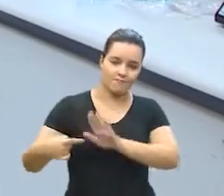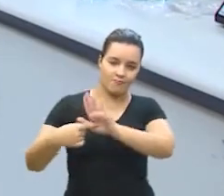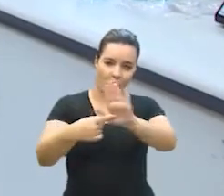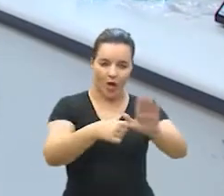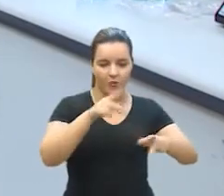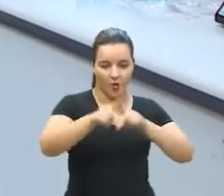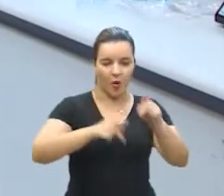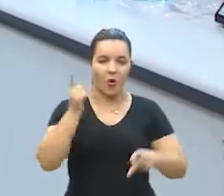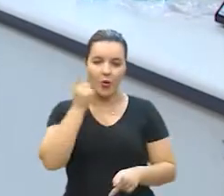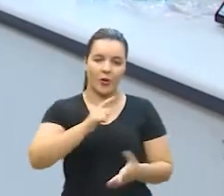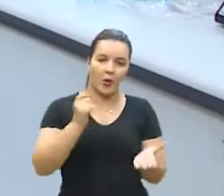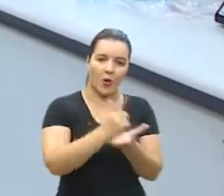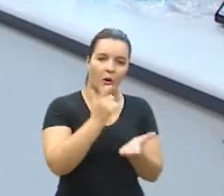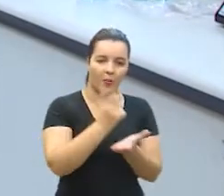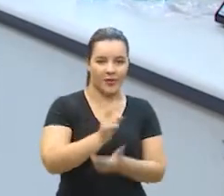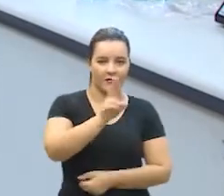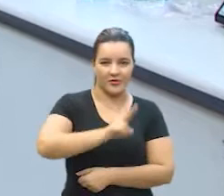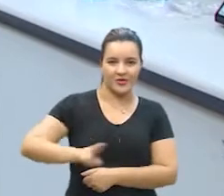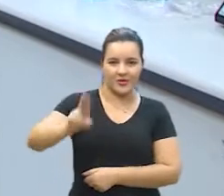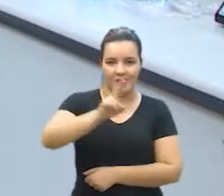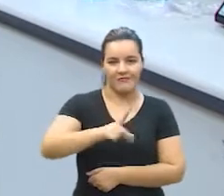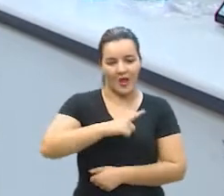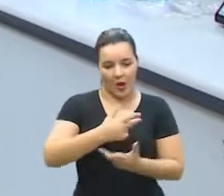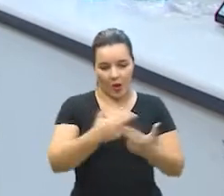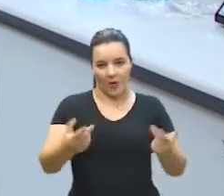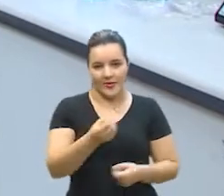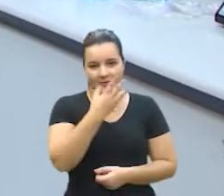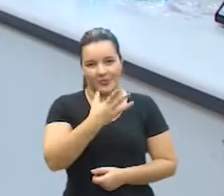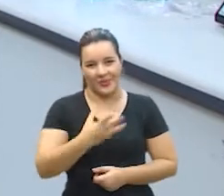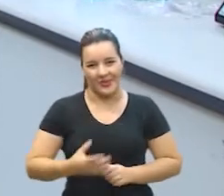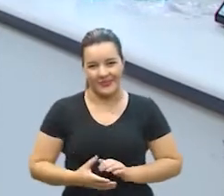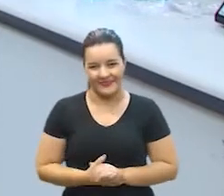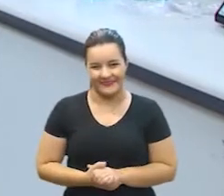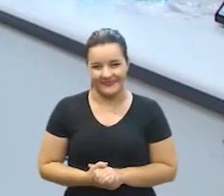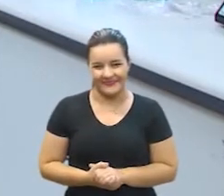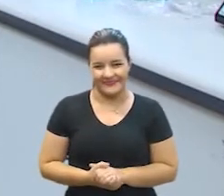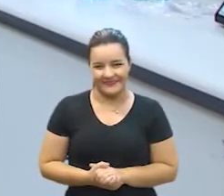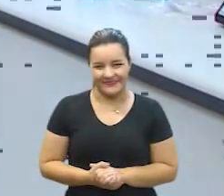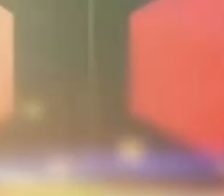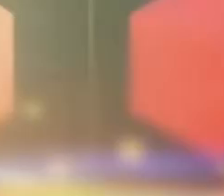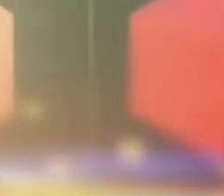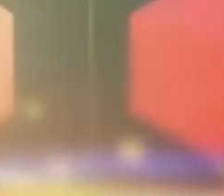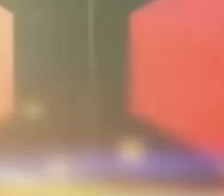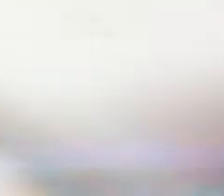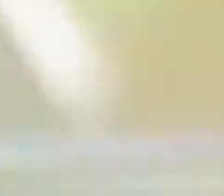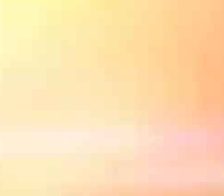que possa, então, chegar para a população poder utilizar e poder ter os benefícios dela.